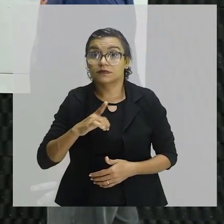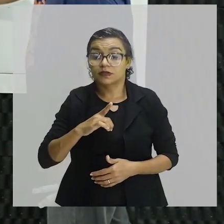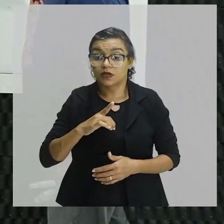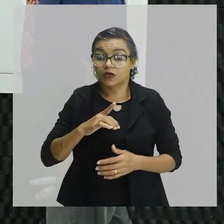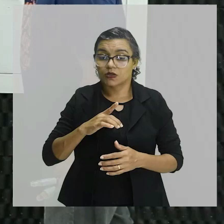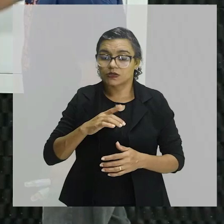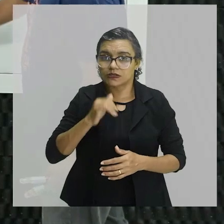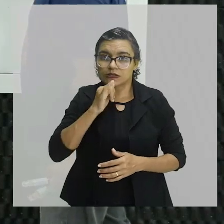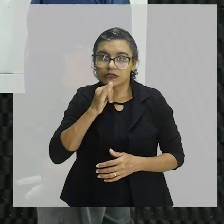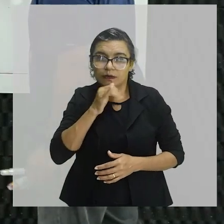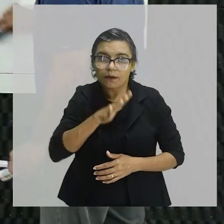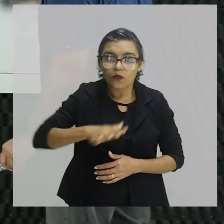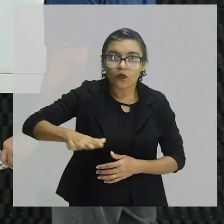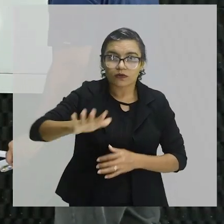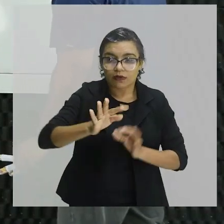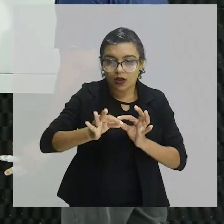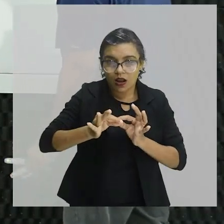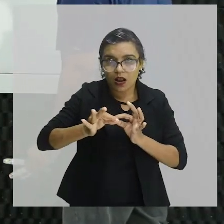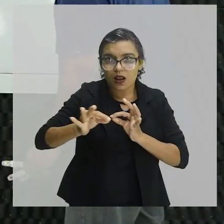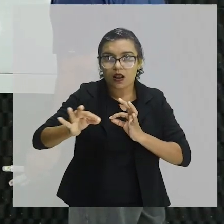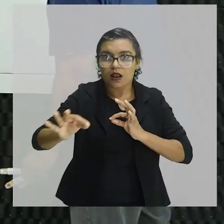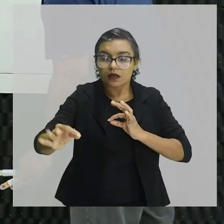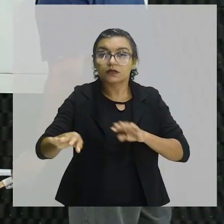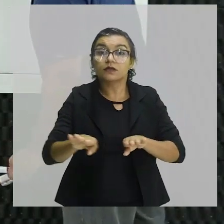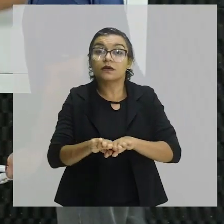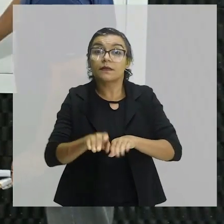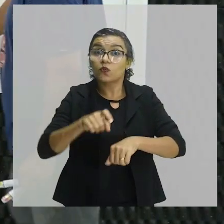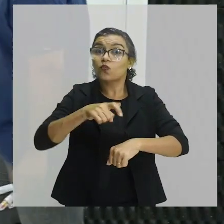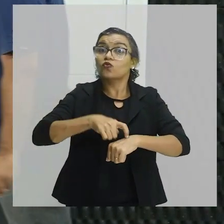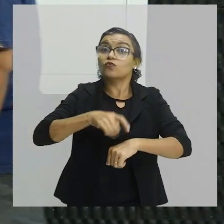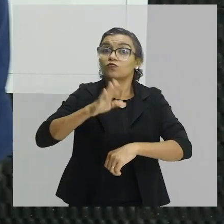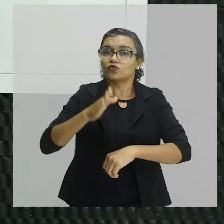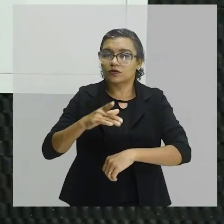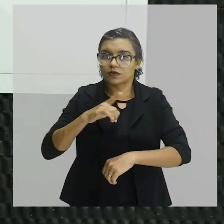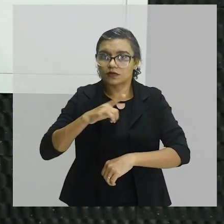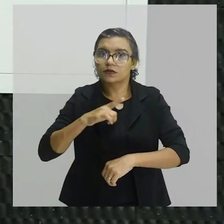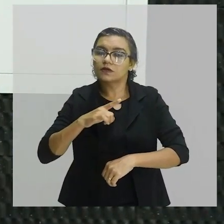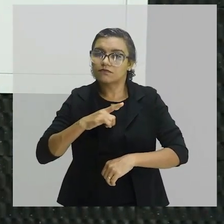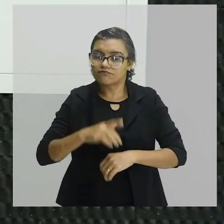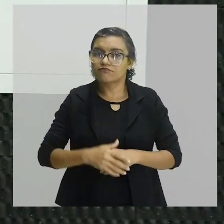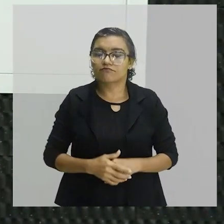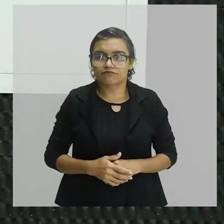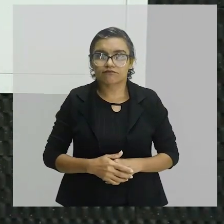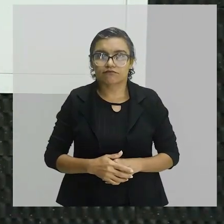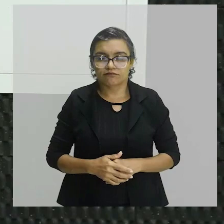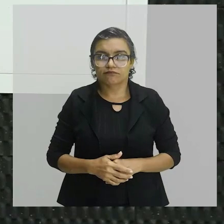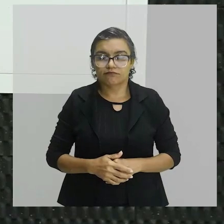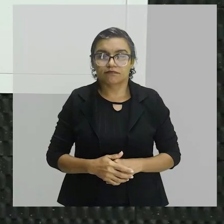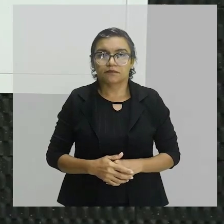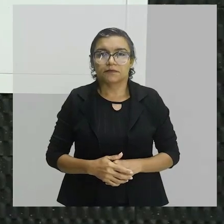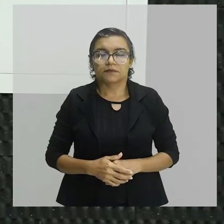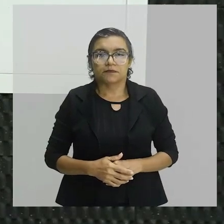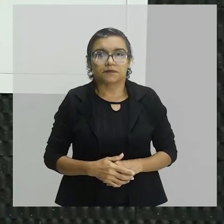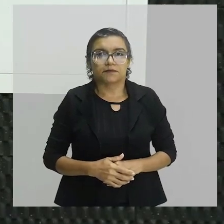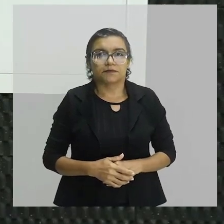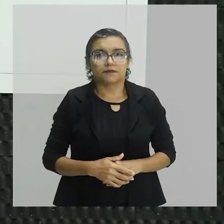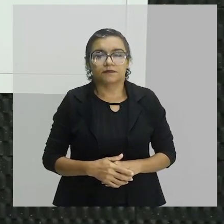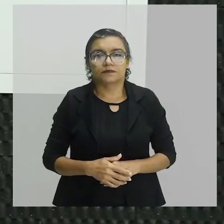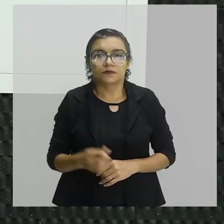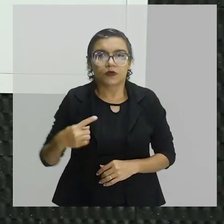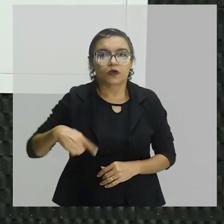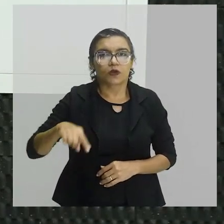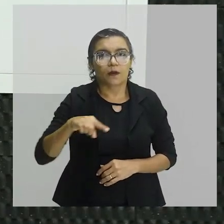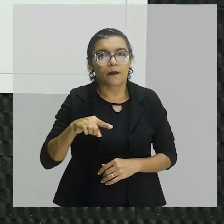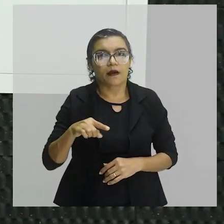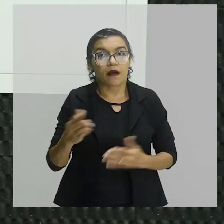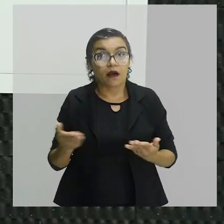percorrido e eu já tenho o tempo em que ele fez isso, nas unidades que a questão pede, nós podemos calcular